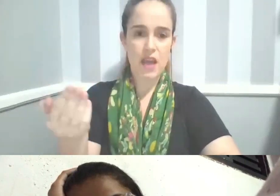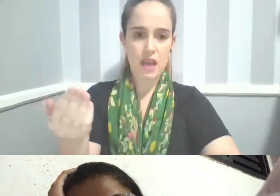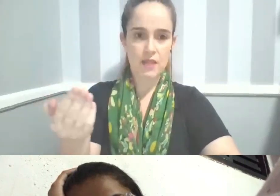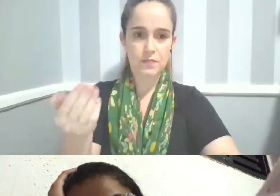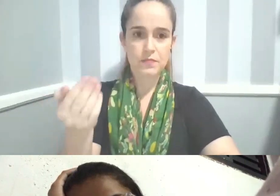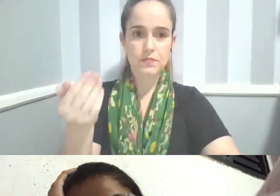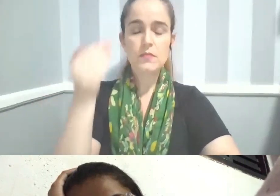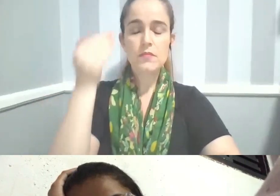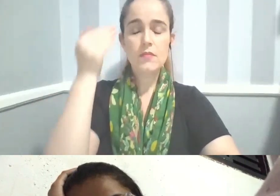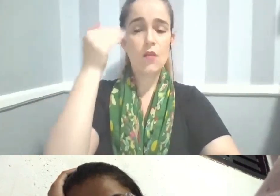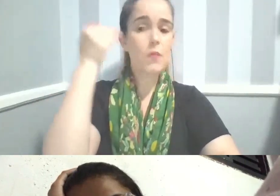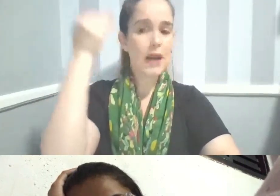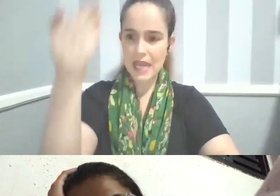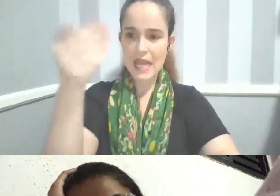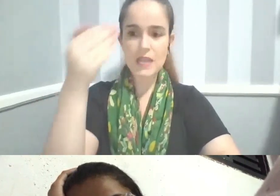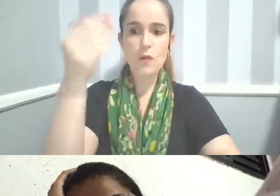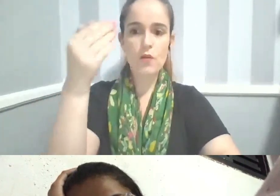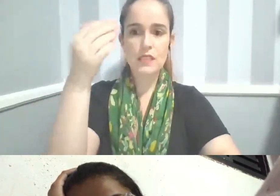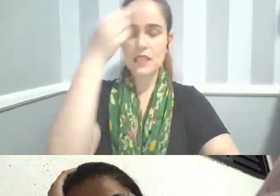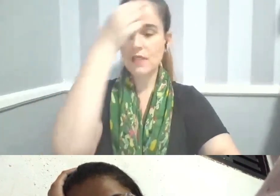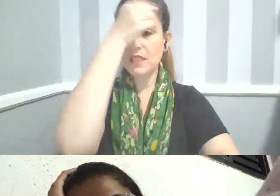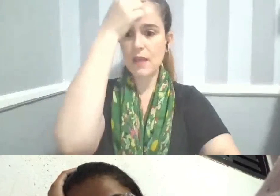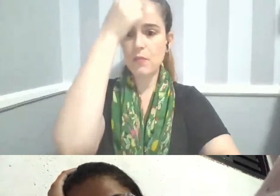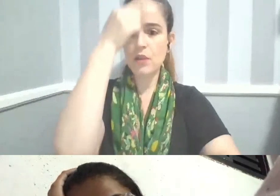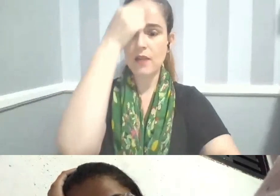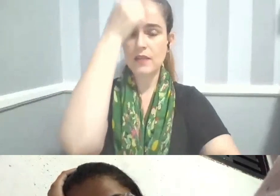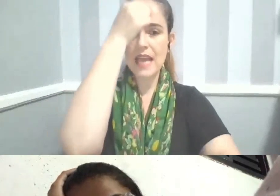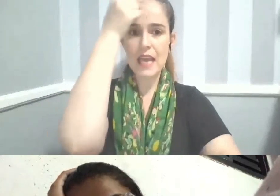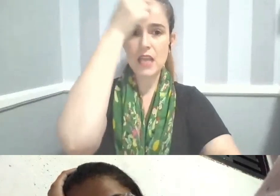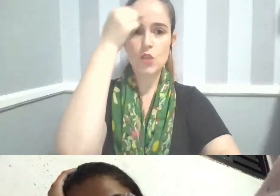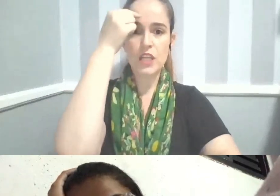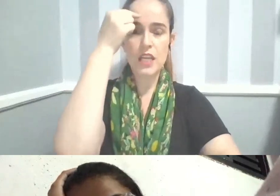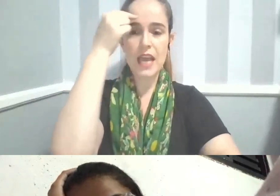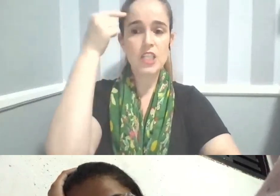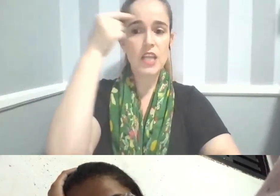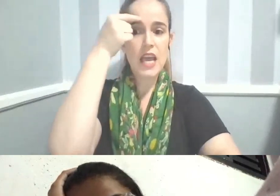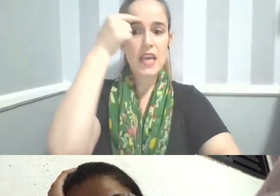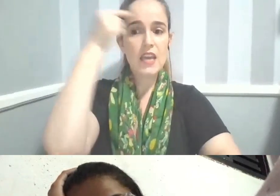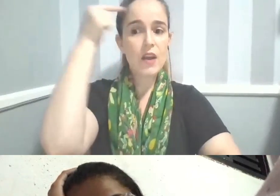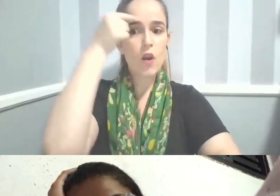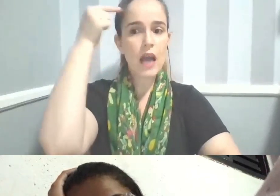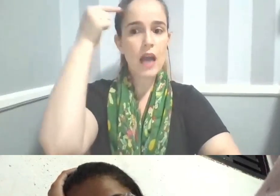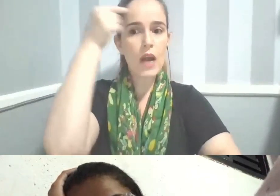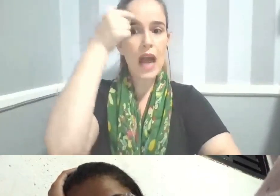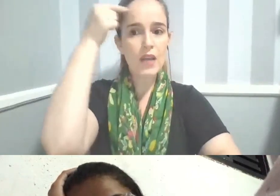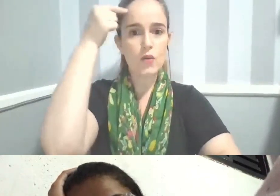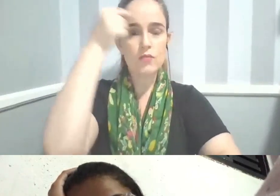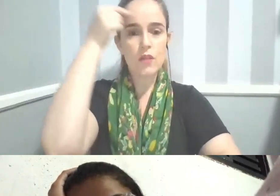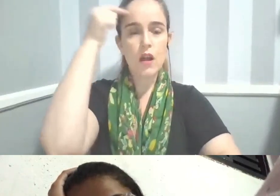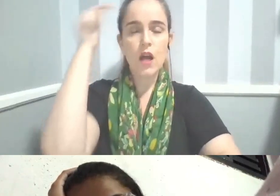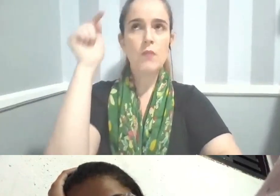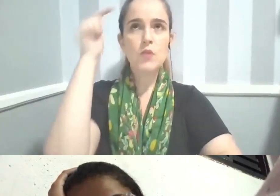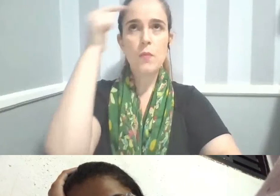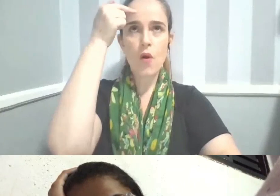você tiver uma caneta, alguma coisa assim, você vai botar TQ de torniquete e vai colocar o